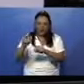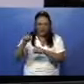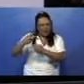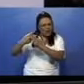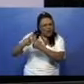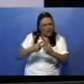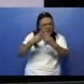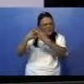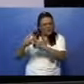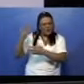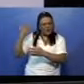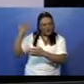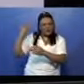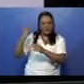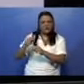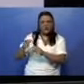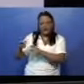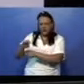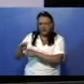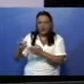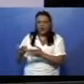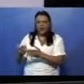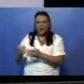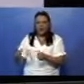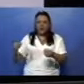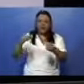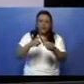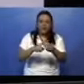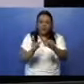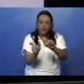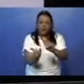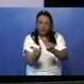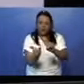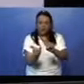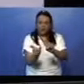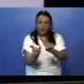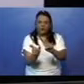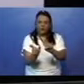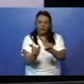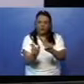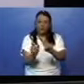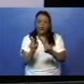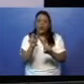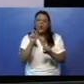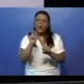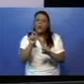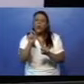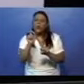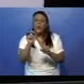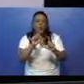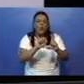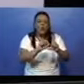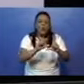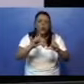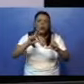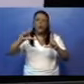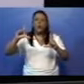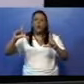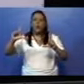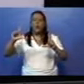relembrar o que era um adjetivo para nós voltamos aqui para o substantivos e vamos trabalhar o grau dele